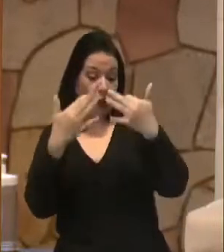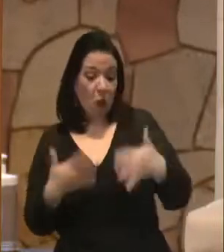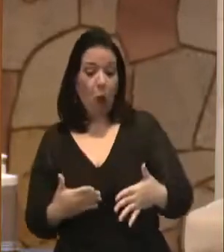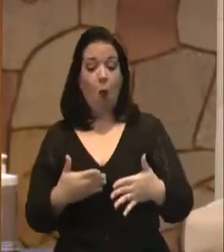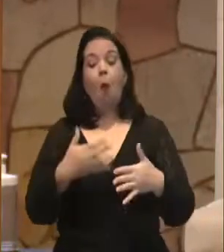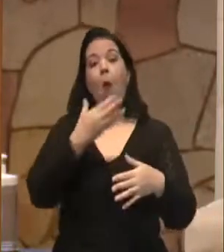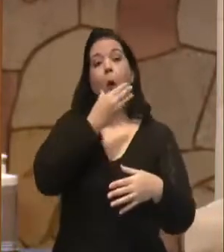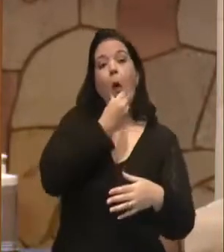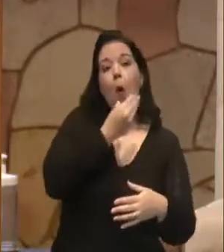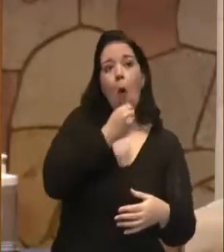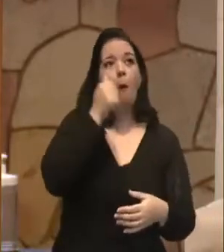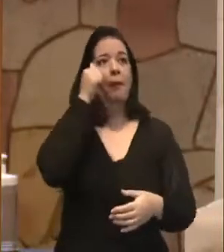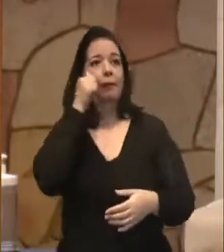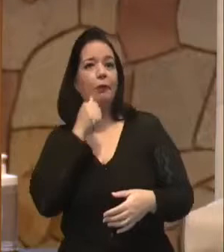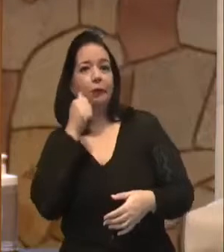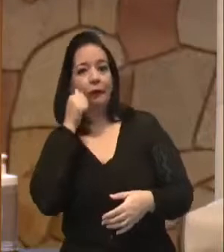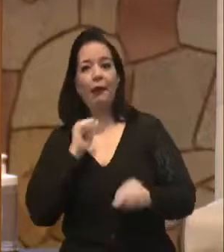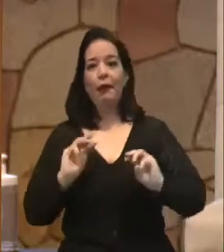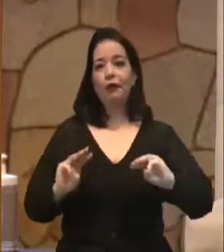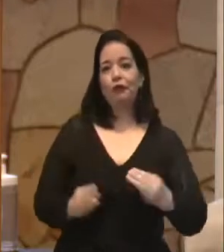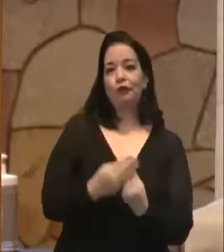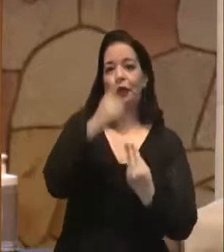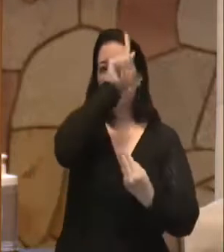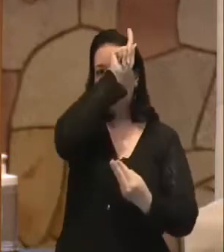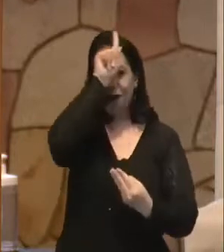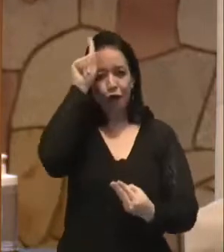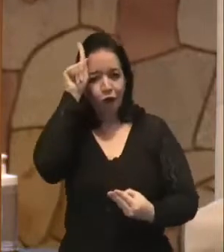nós somos um em Cristo.